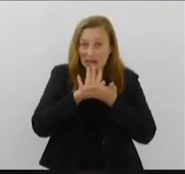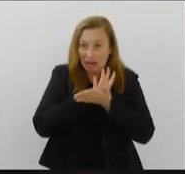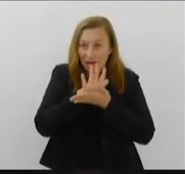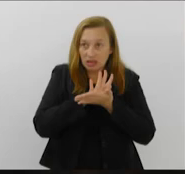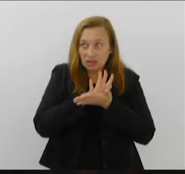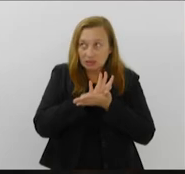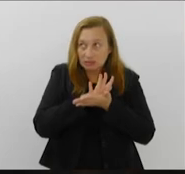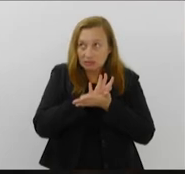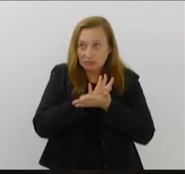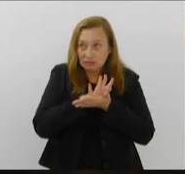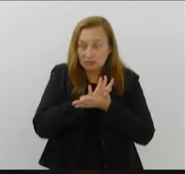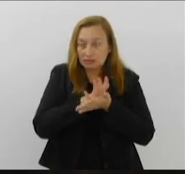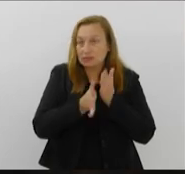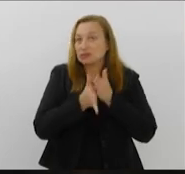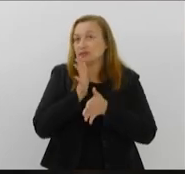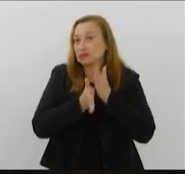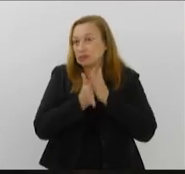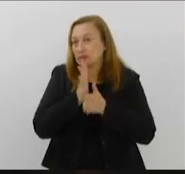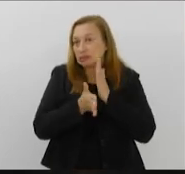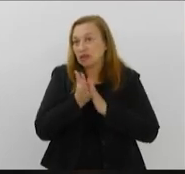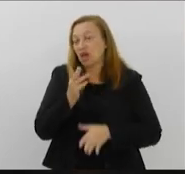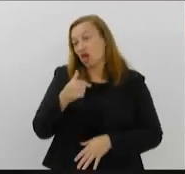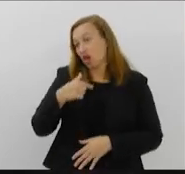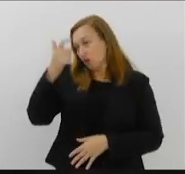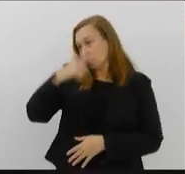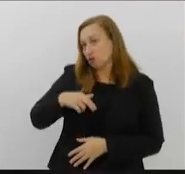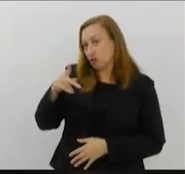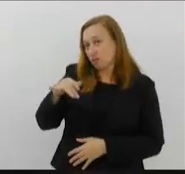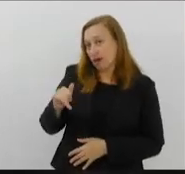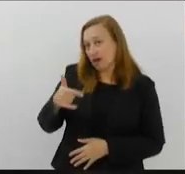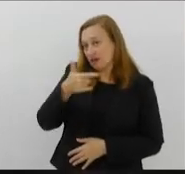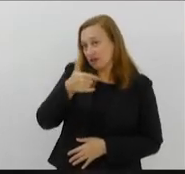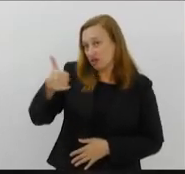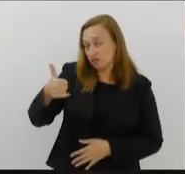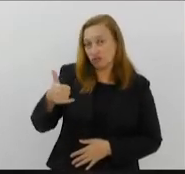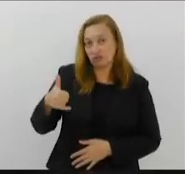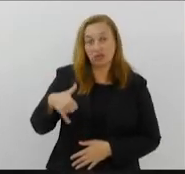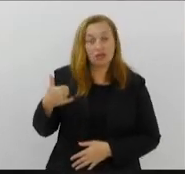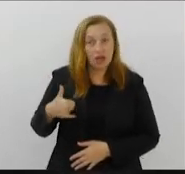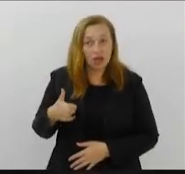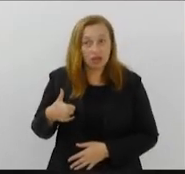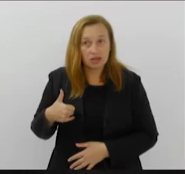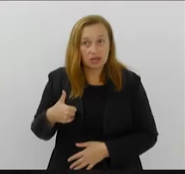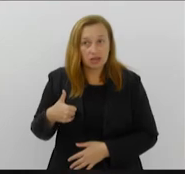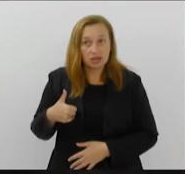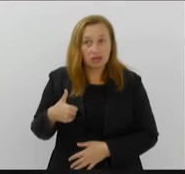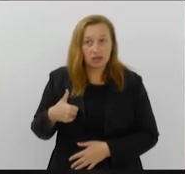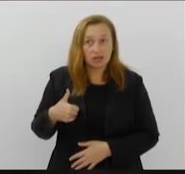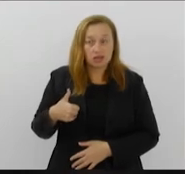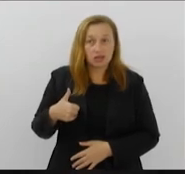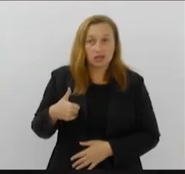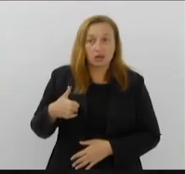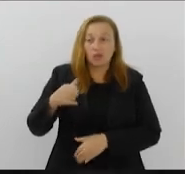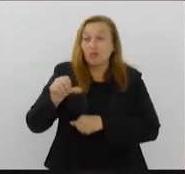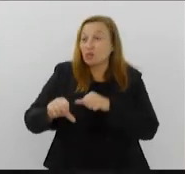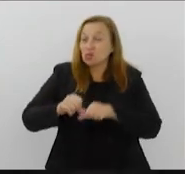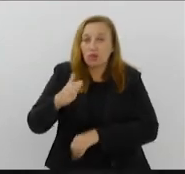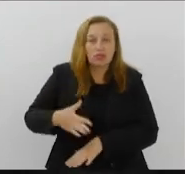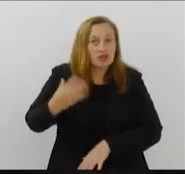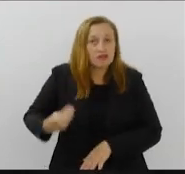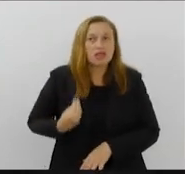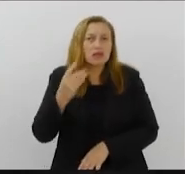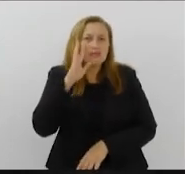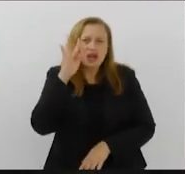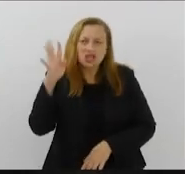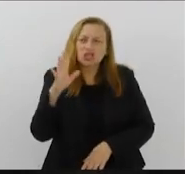Gente, é hiper complexo. Poxa, eu sou pai, eu fui pai aos 21 anos, né? Tive uma jornada assim, de mudança de vida. Você imagina a gente